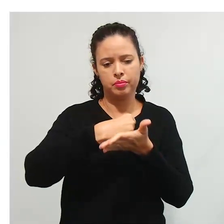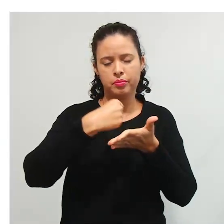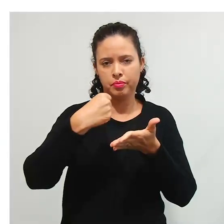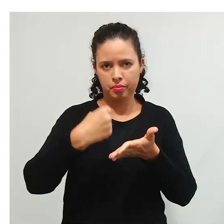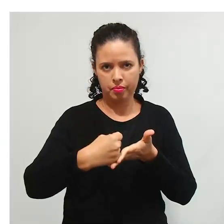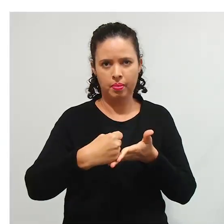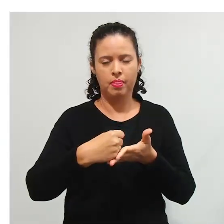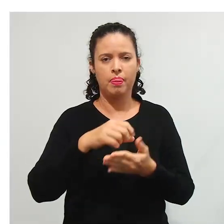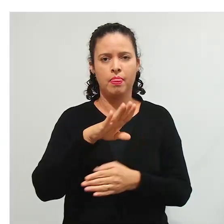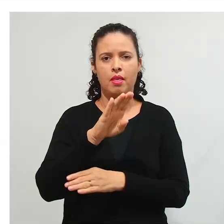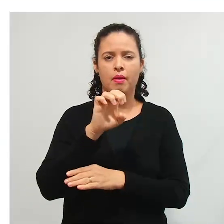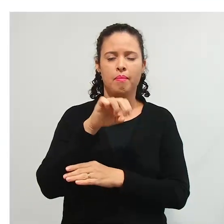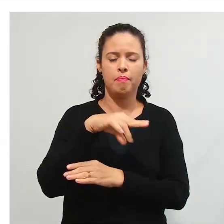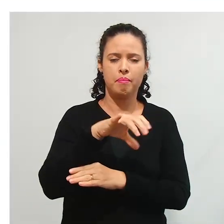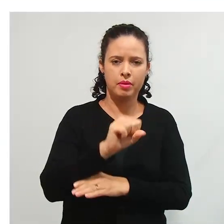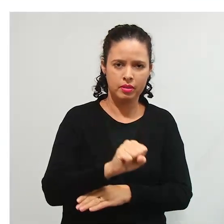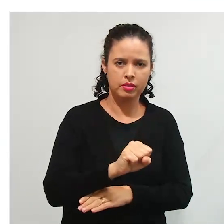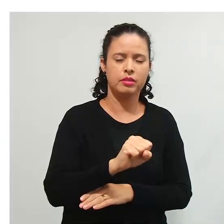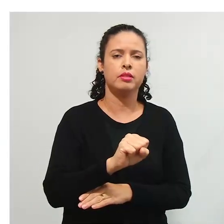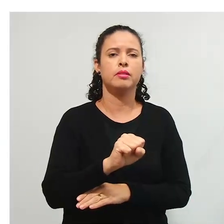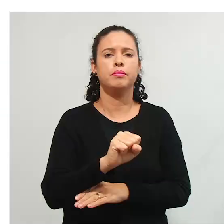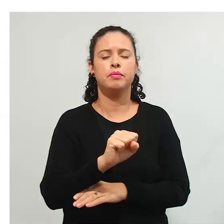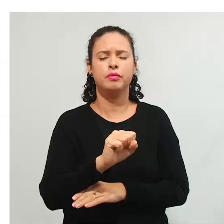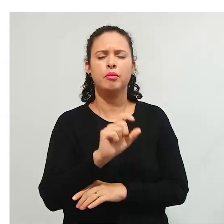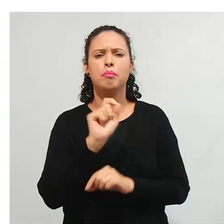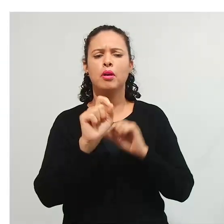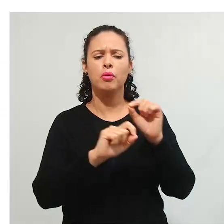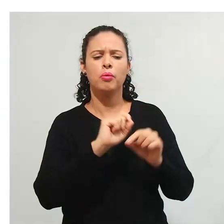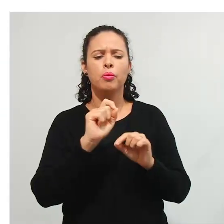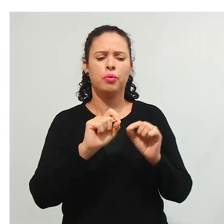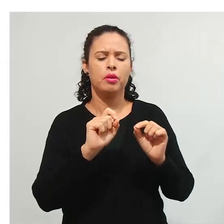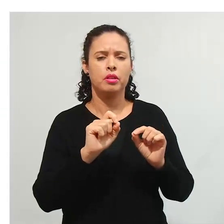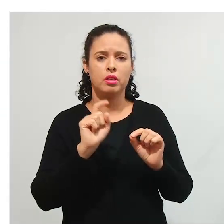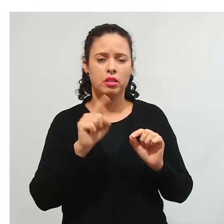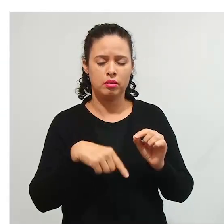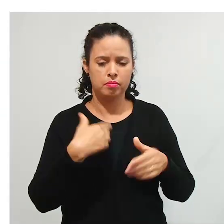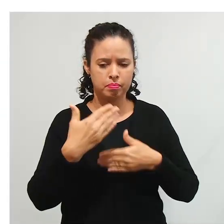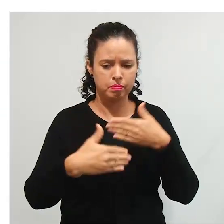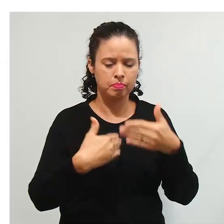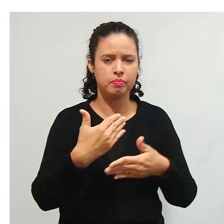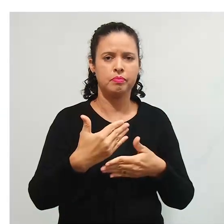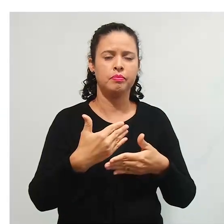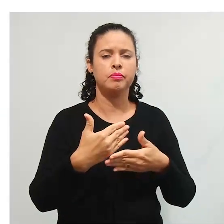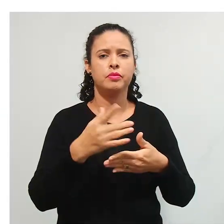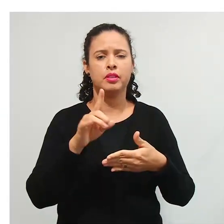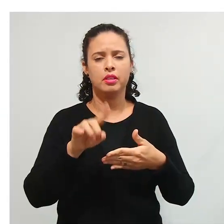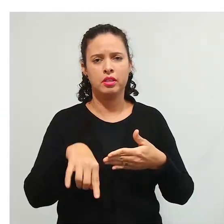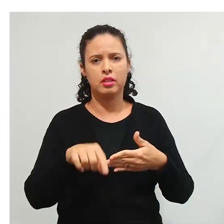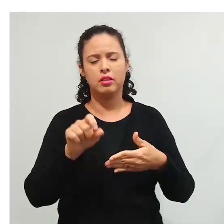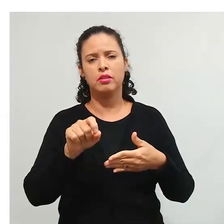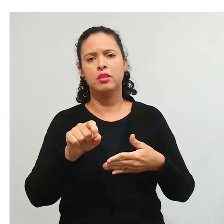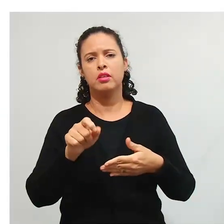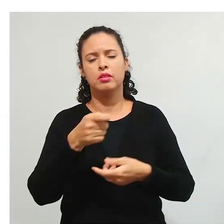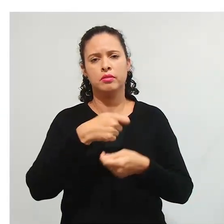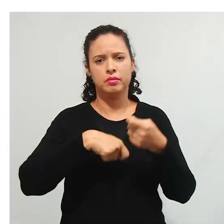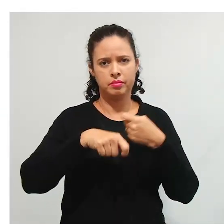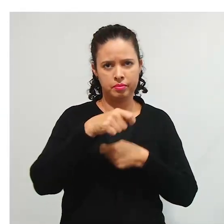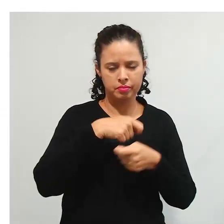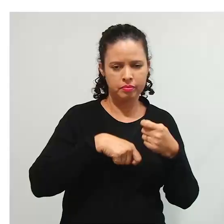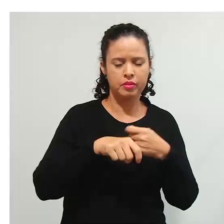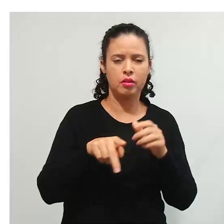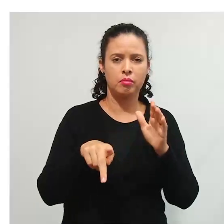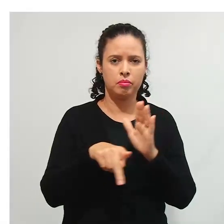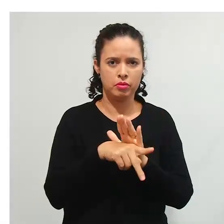públicos, bens e serviços. O que é licitação? Que são procedimentos administrativos que objetiva a procura e a escolha de